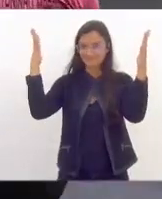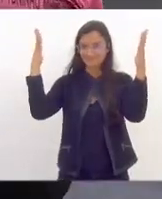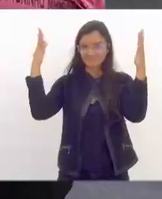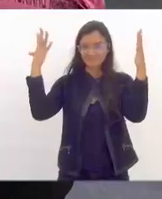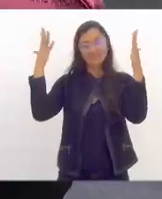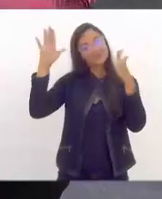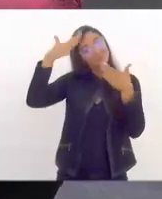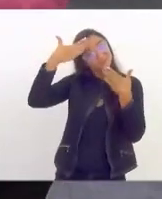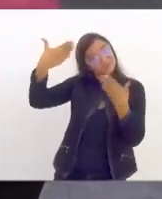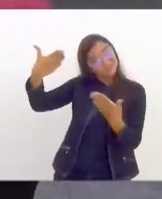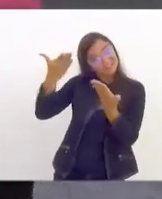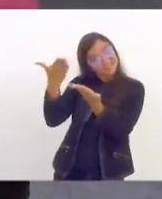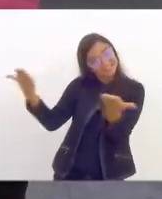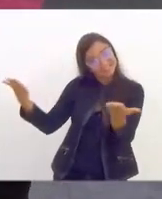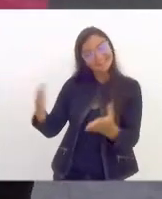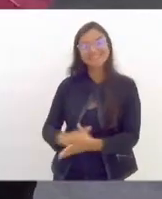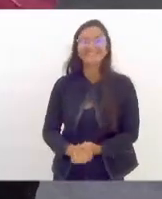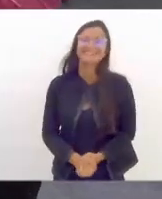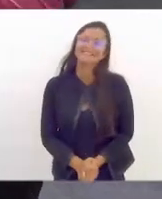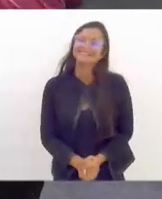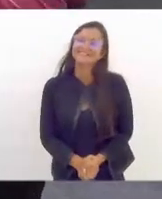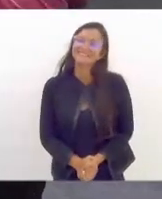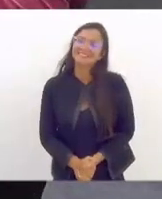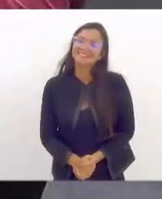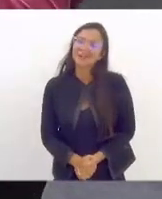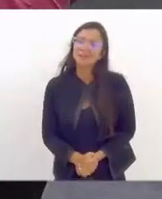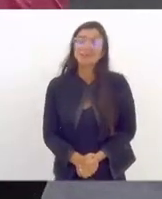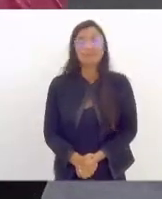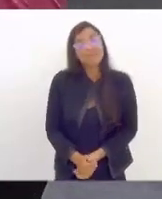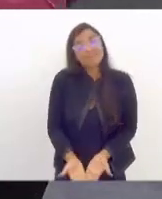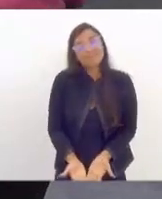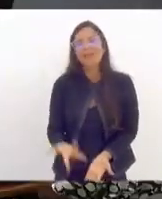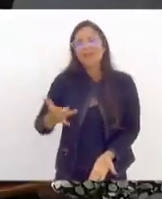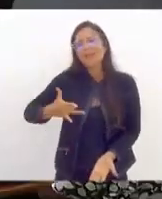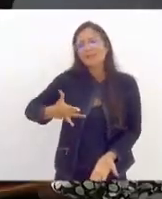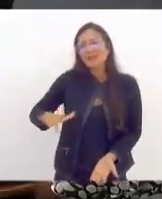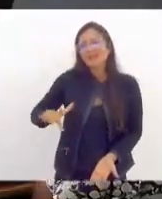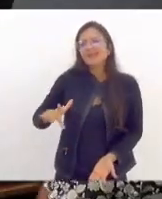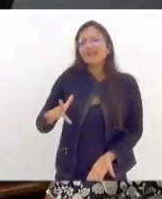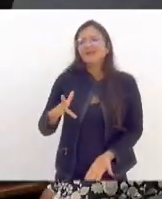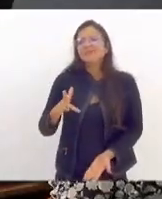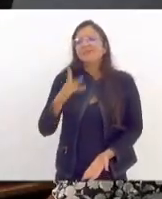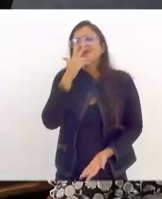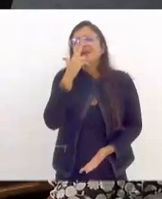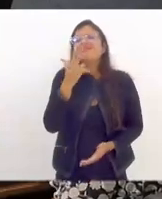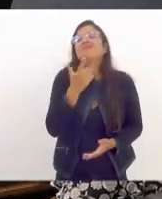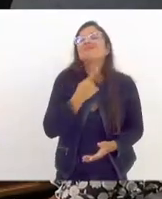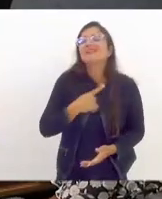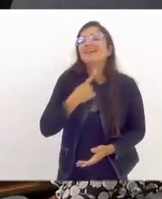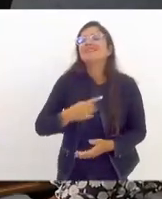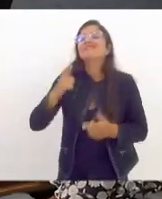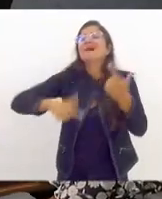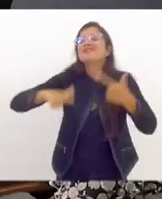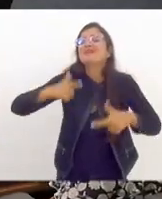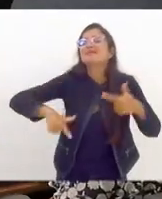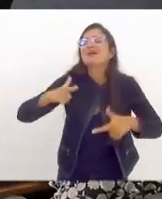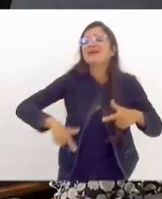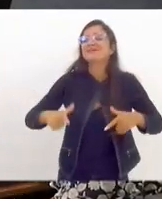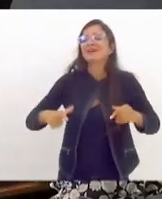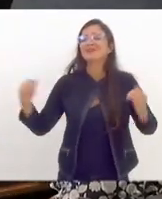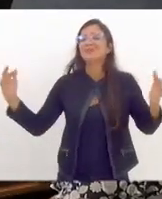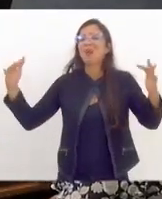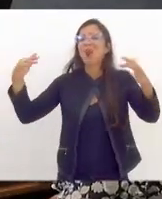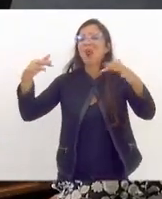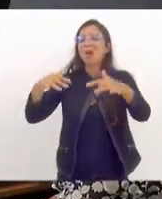obrigado a gente é uma pena a gente não entrar com os 500 meninos ali né a gente